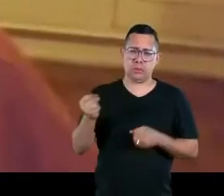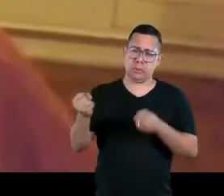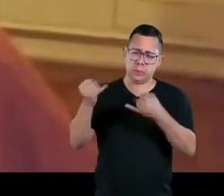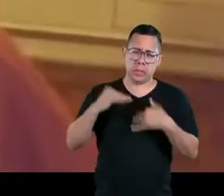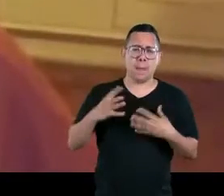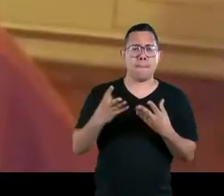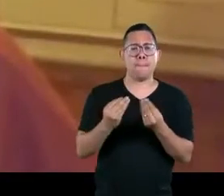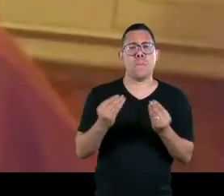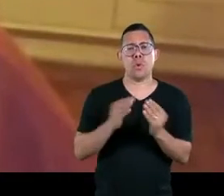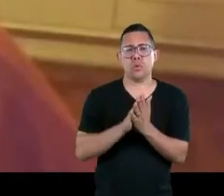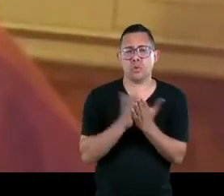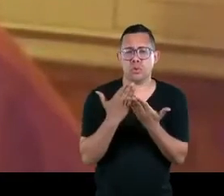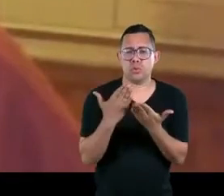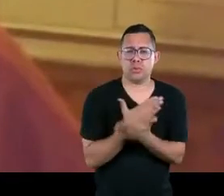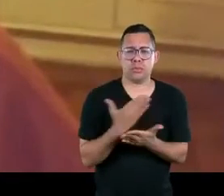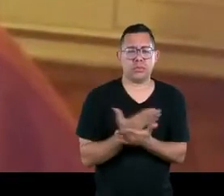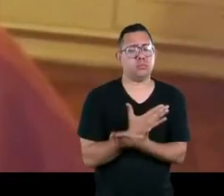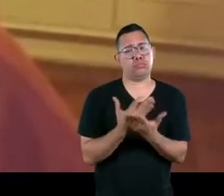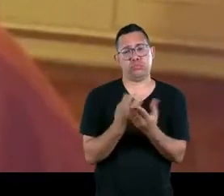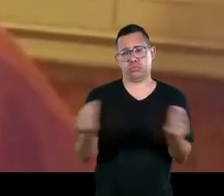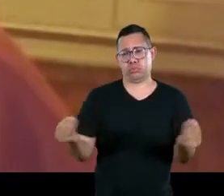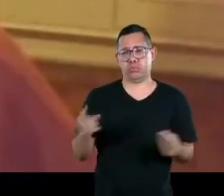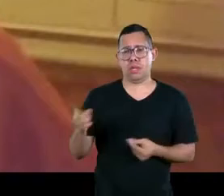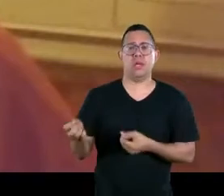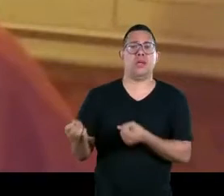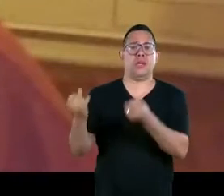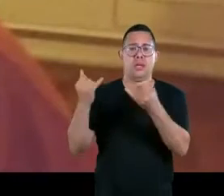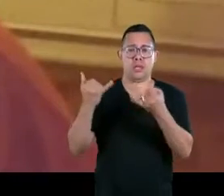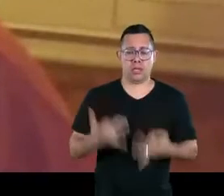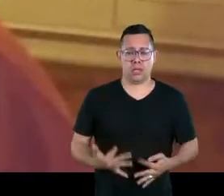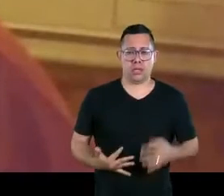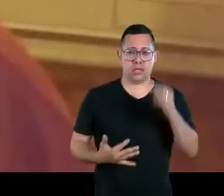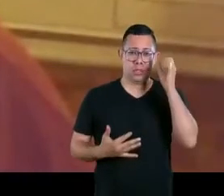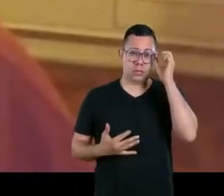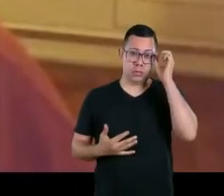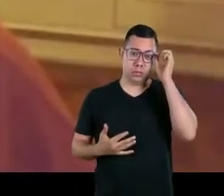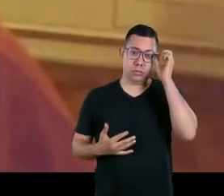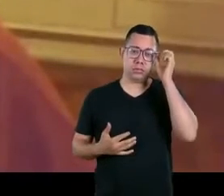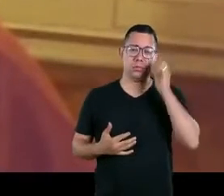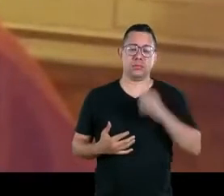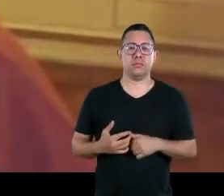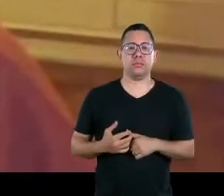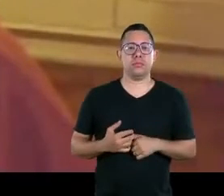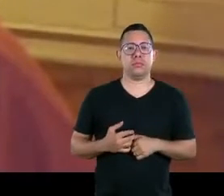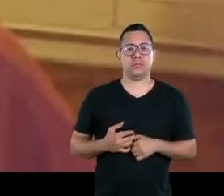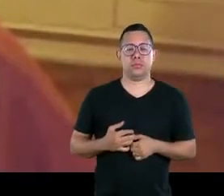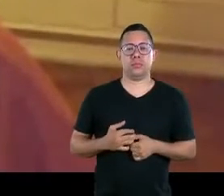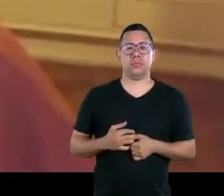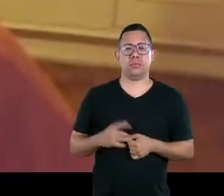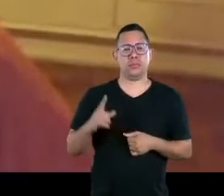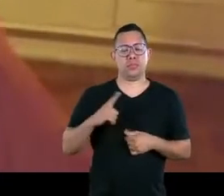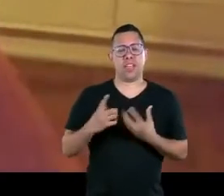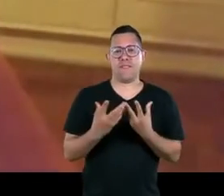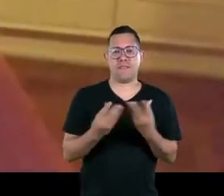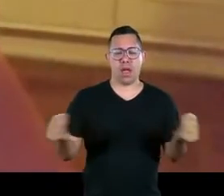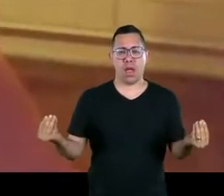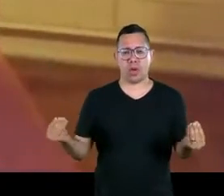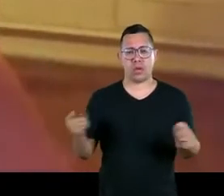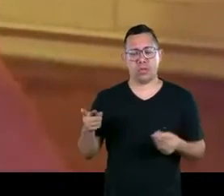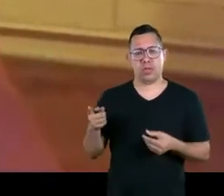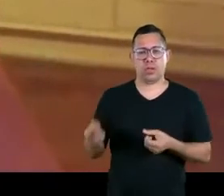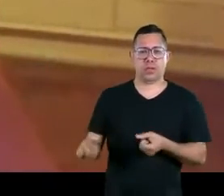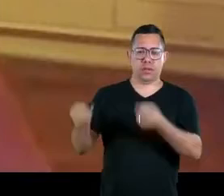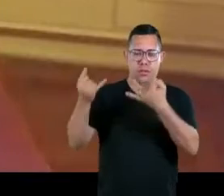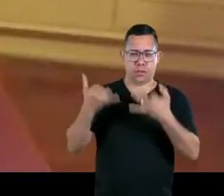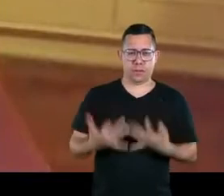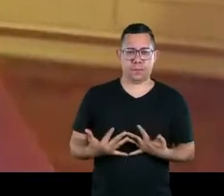Demônios, Vidal e os Seus, Autocrítica, Meu Caminho, Minha Paris, são vários, né?